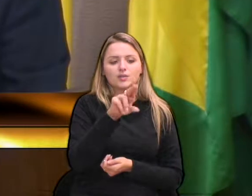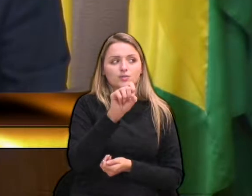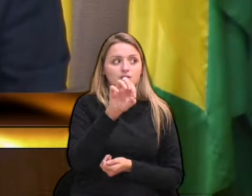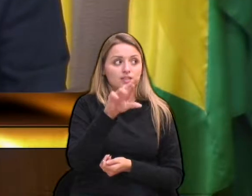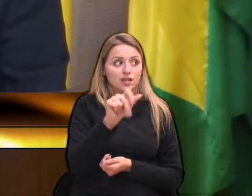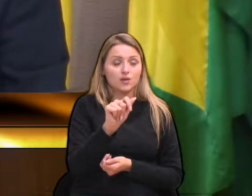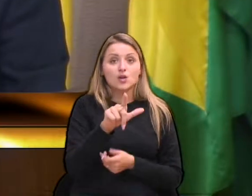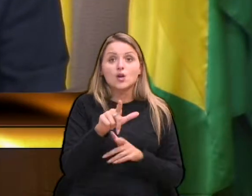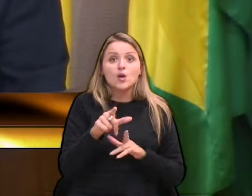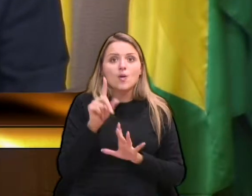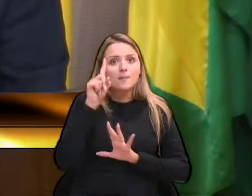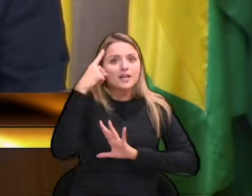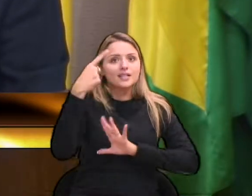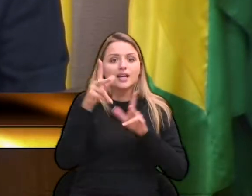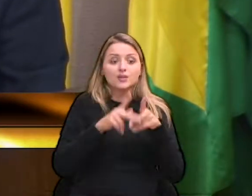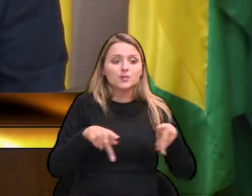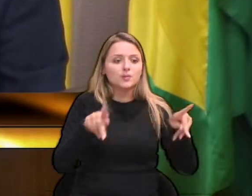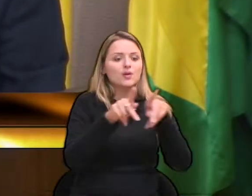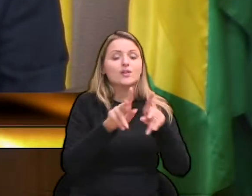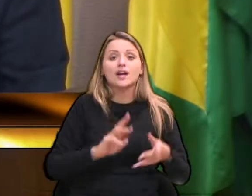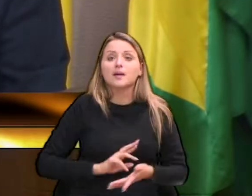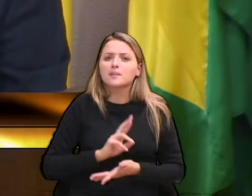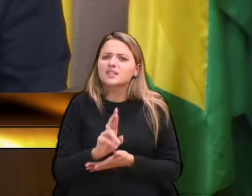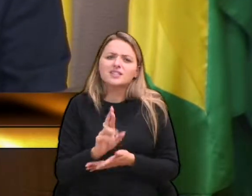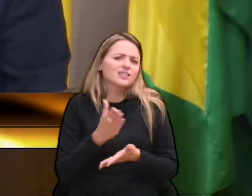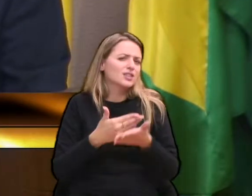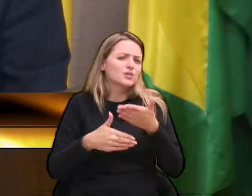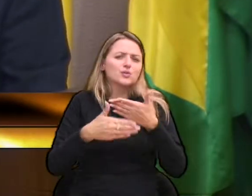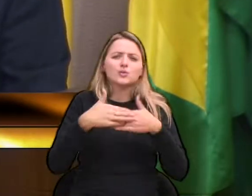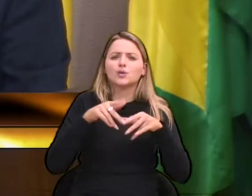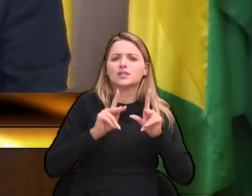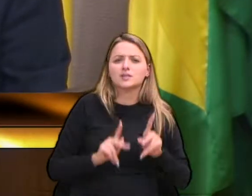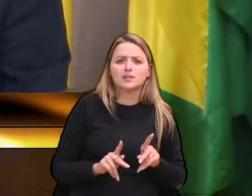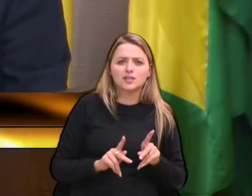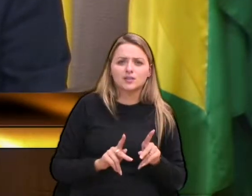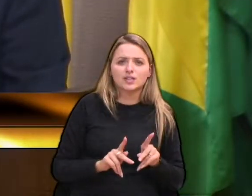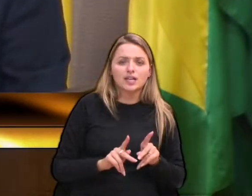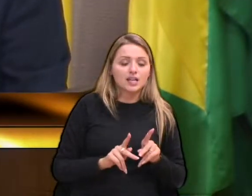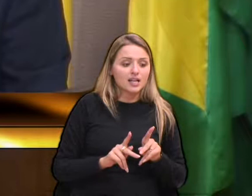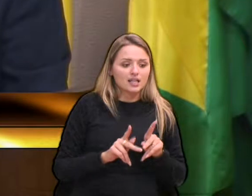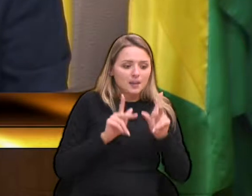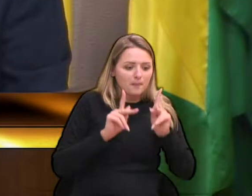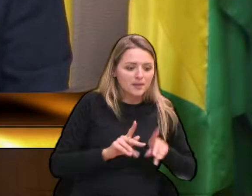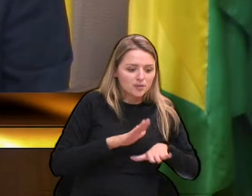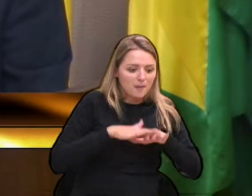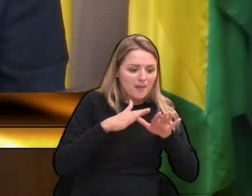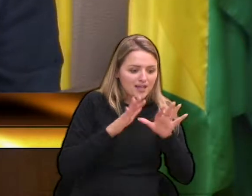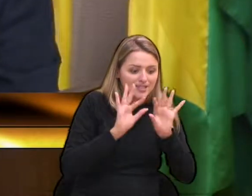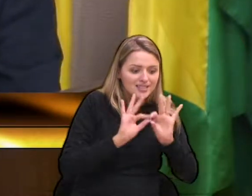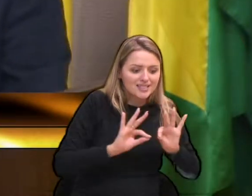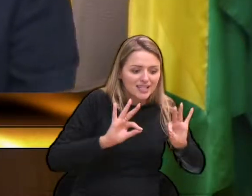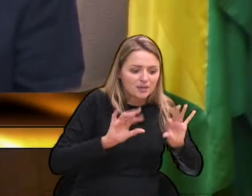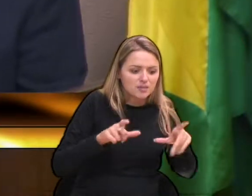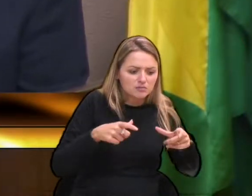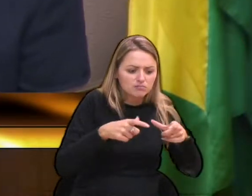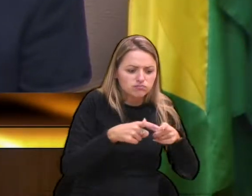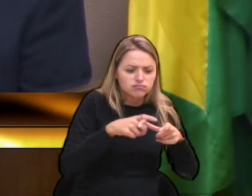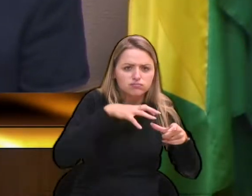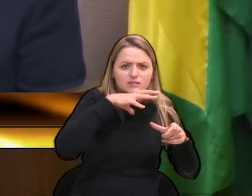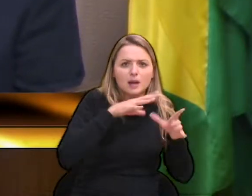povo, a representação de todas as classes, desde o pequeno agricultor até a grande indústria.